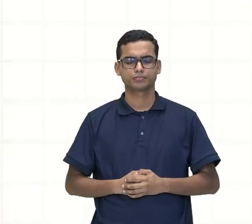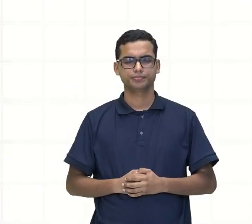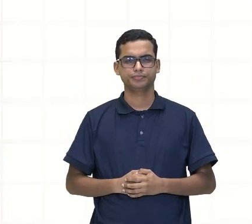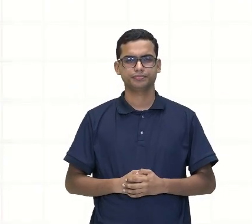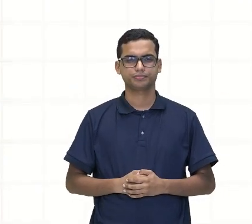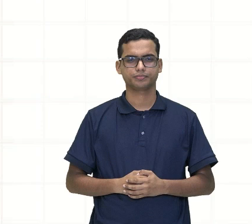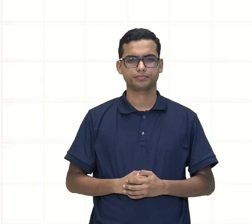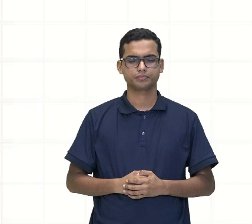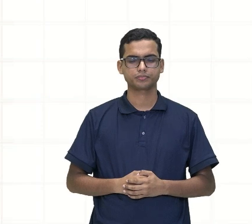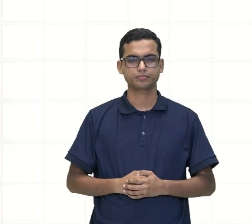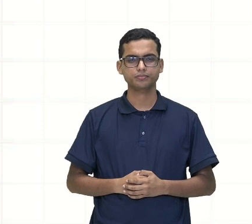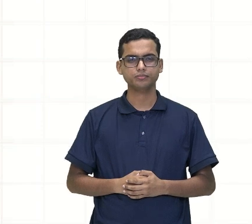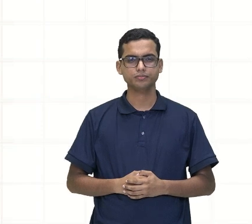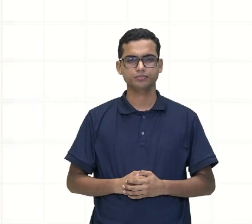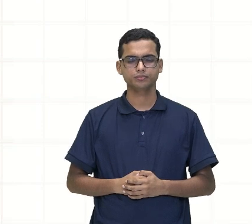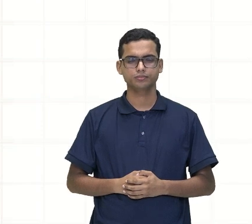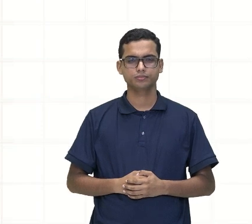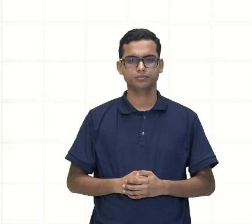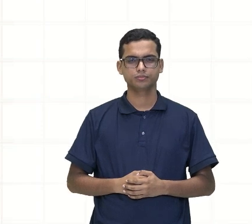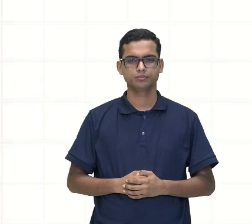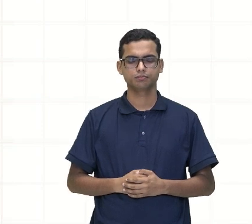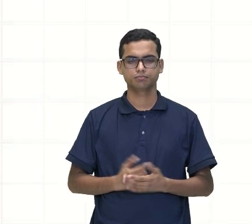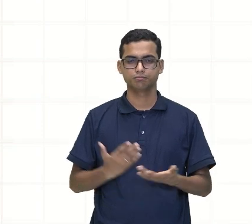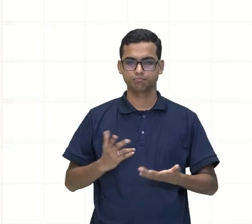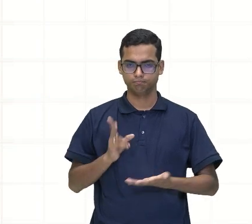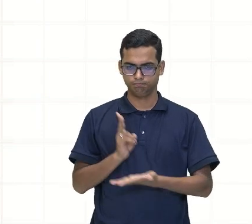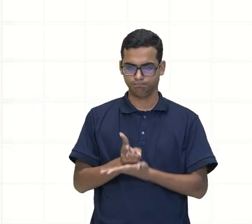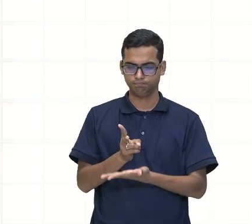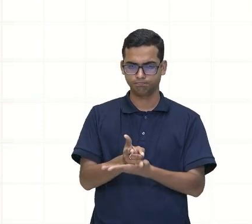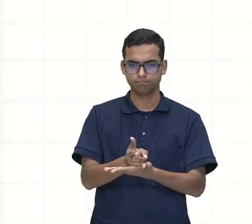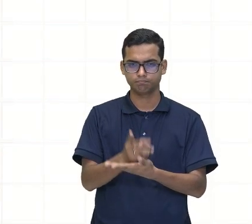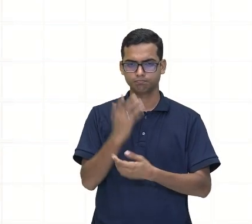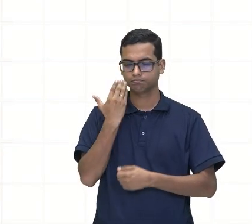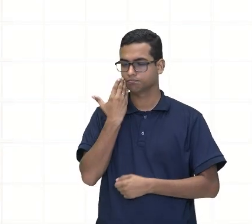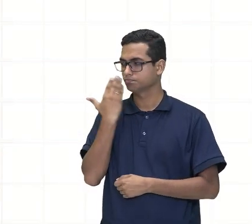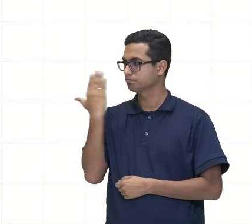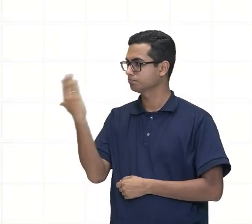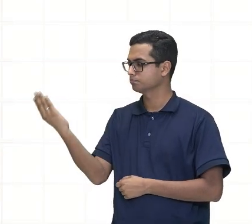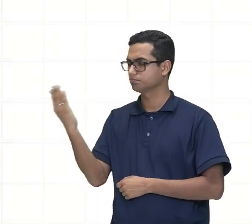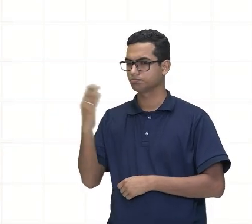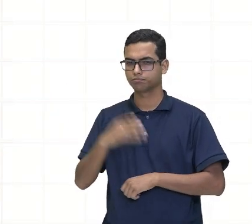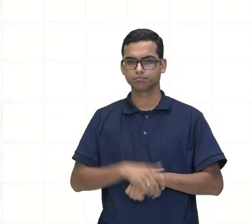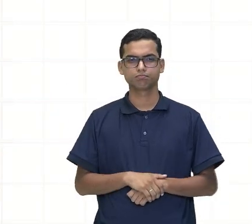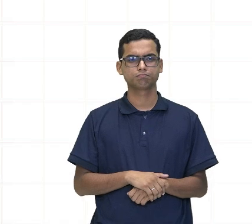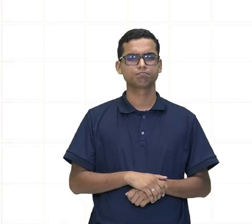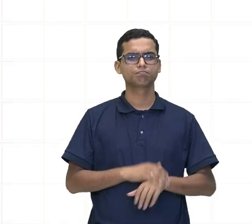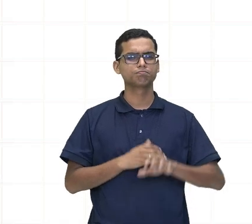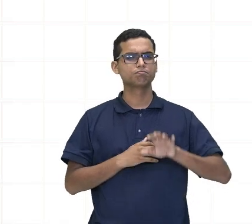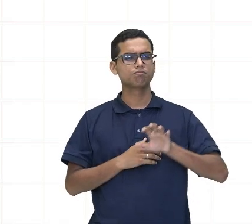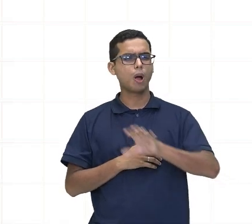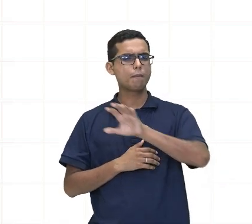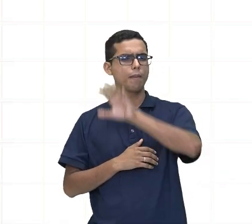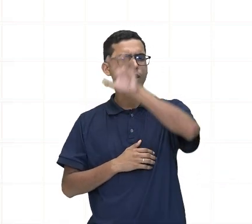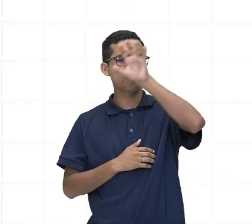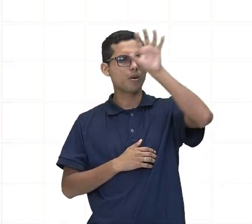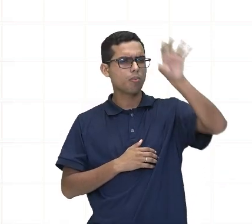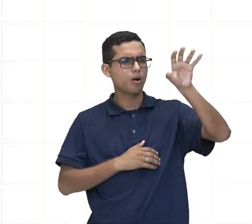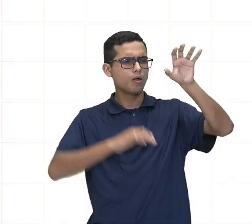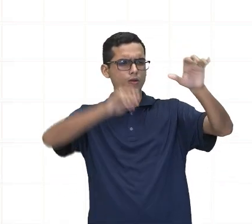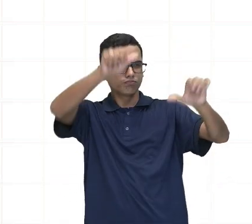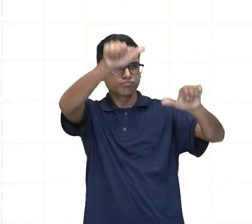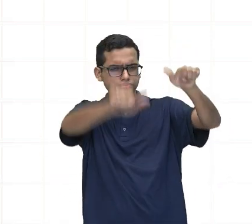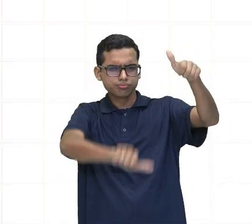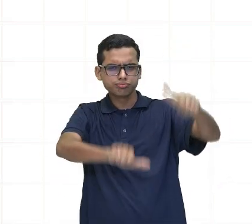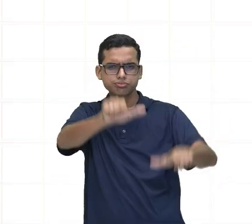vamos observar aí na próxima cartela, analisando esses dados por regiões, né? Lembra que eu falei para vocês, eu posso